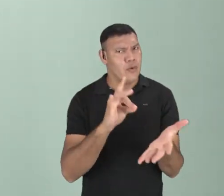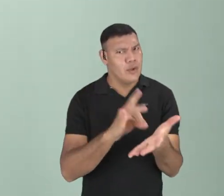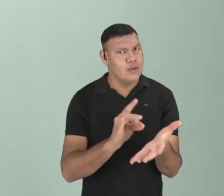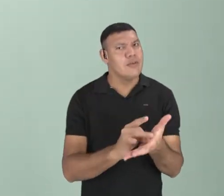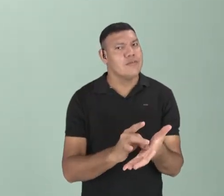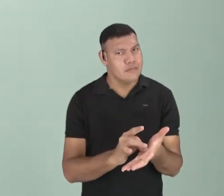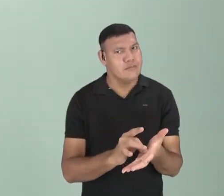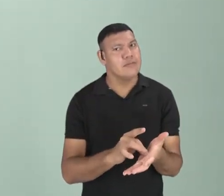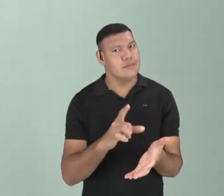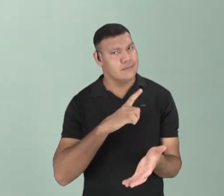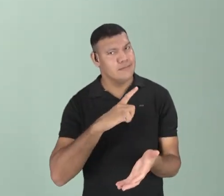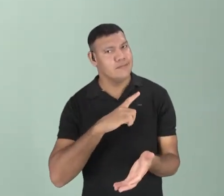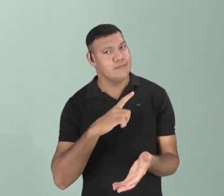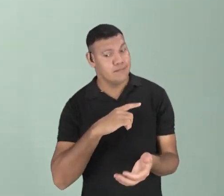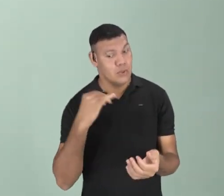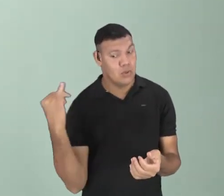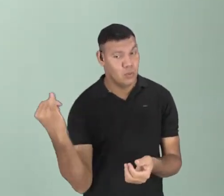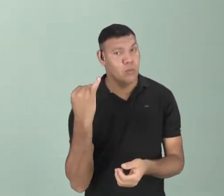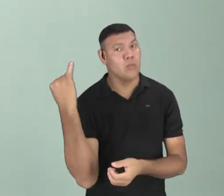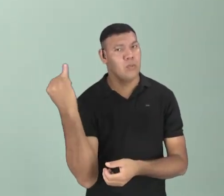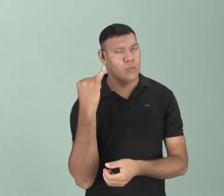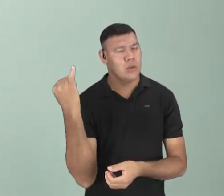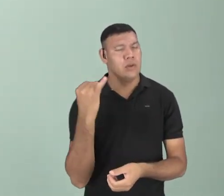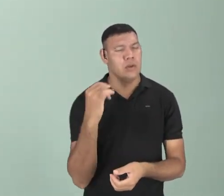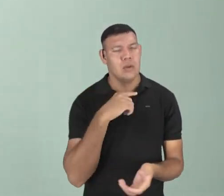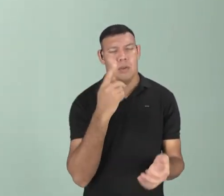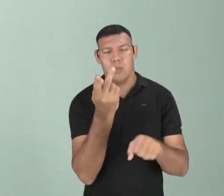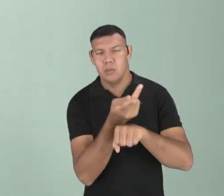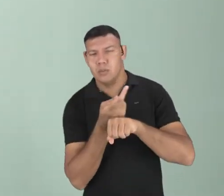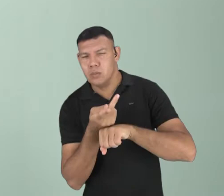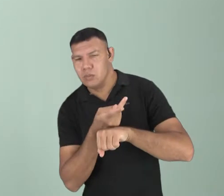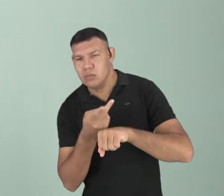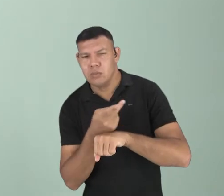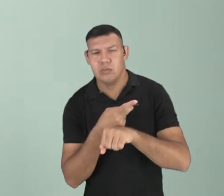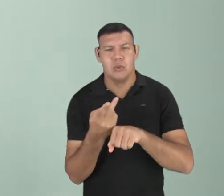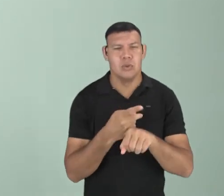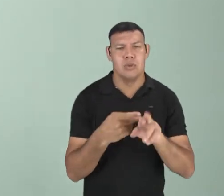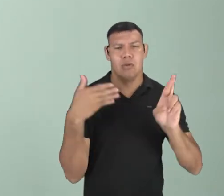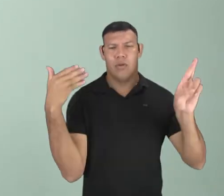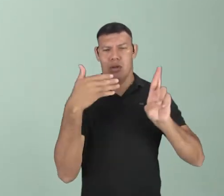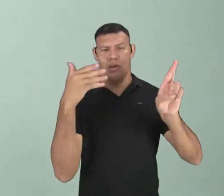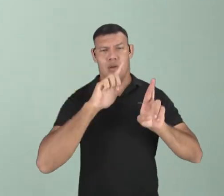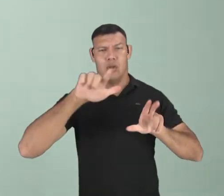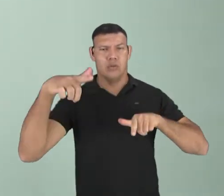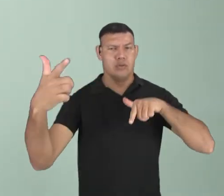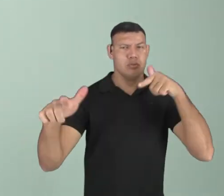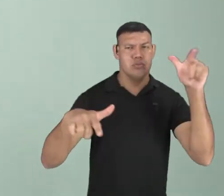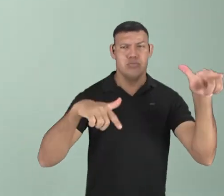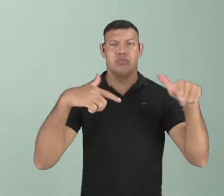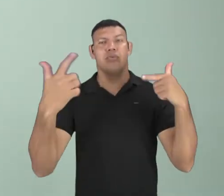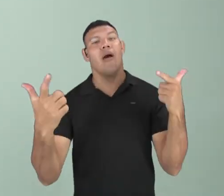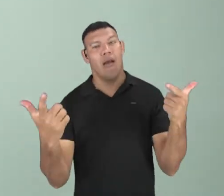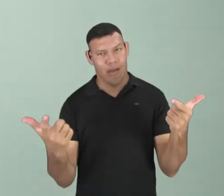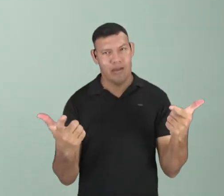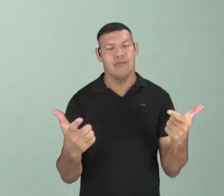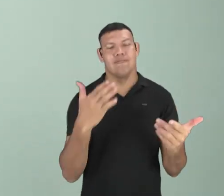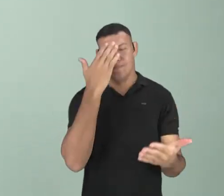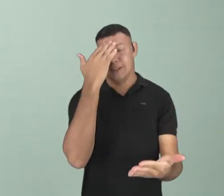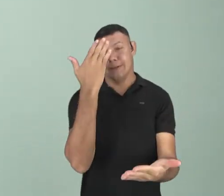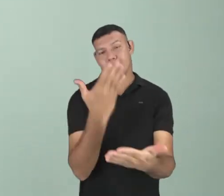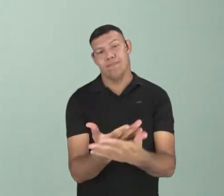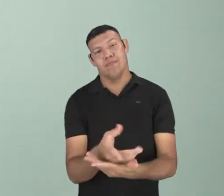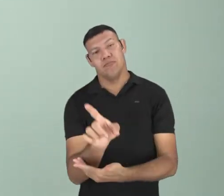veracidade, mas é importantíssimo você buscar outras fontes para a verificação das informações e da